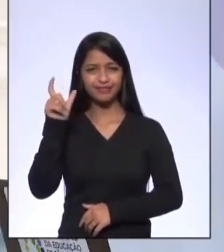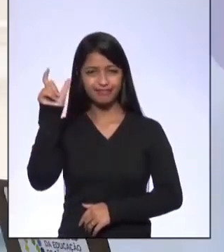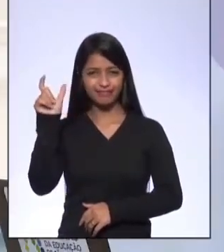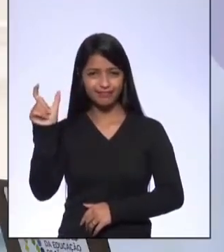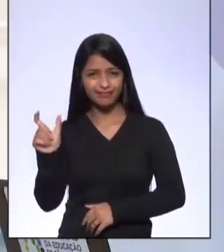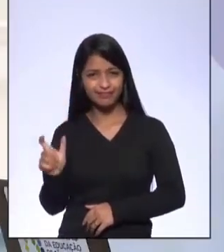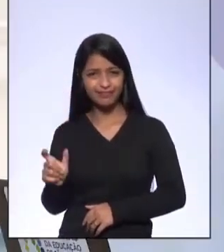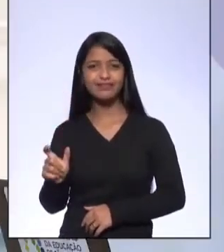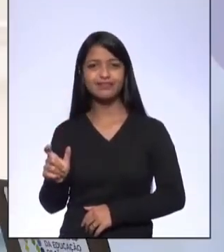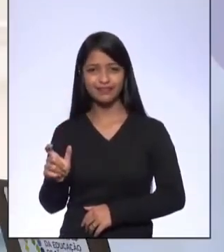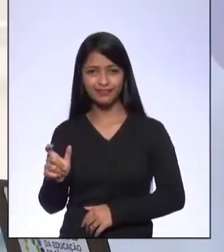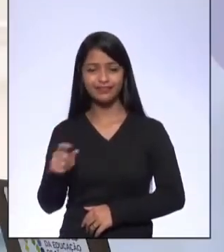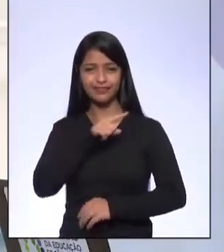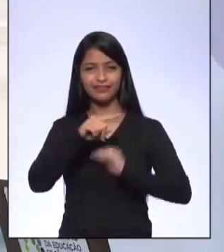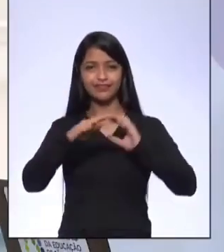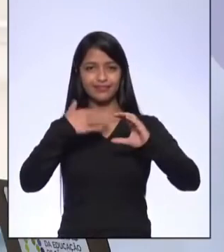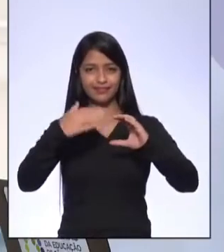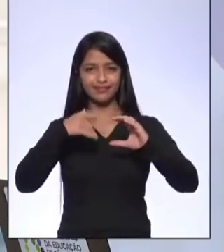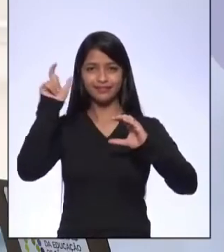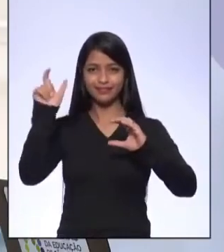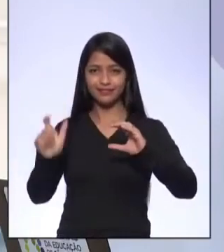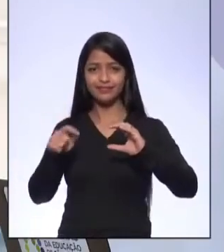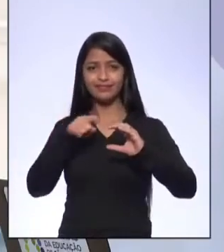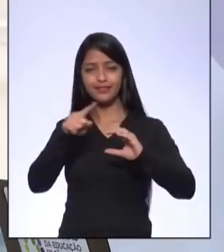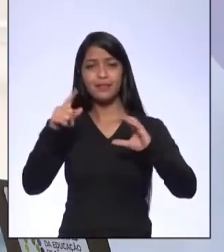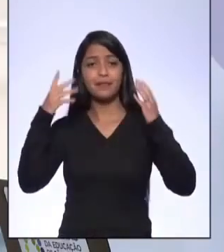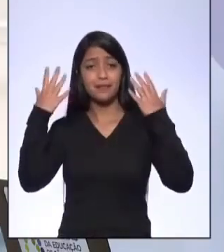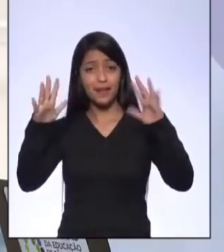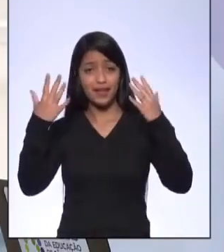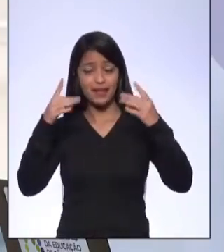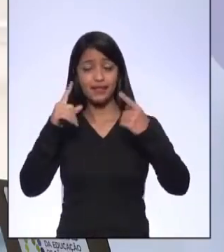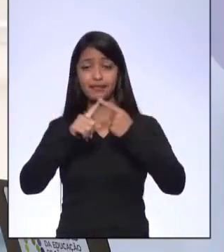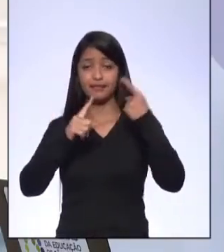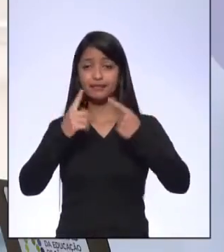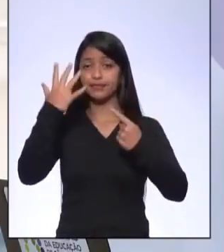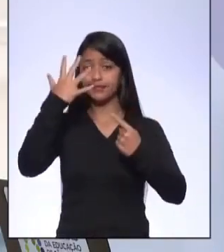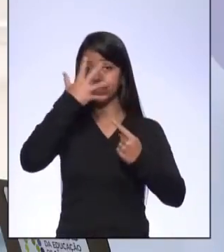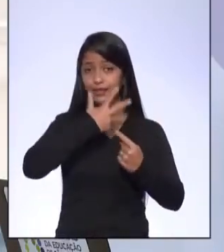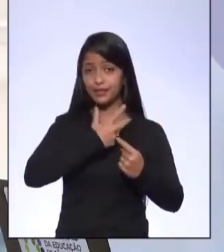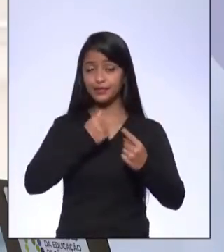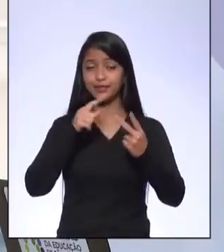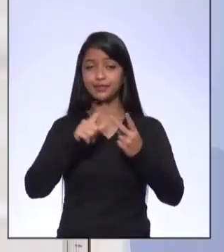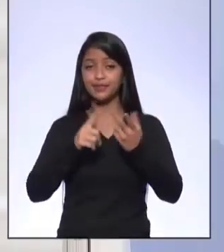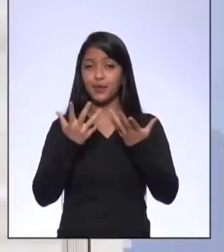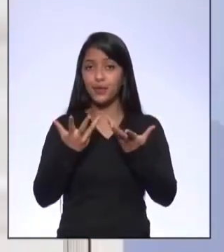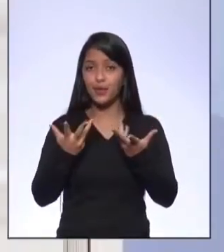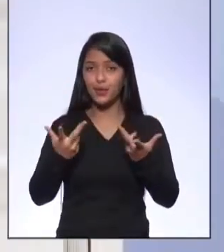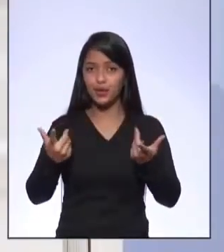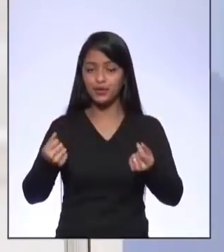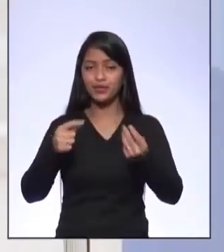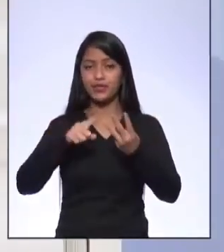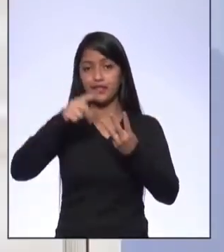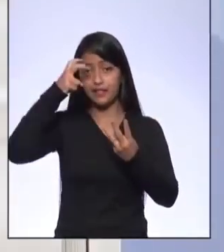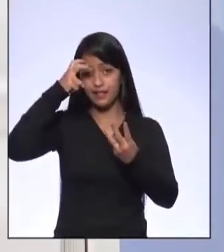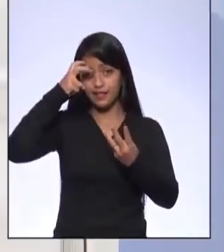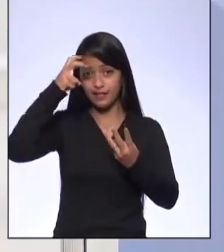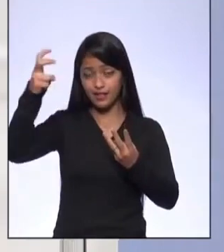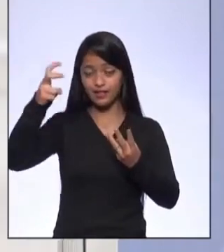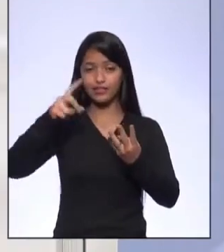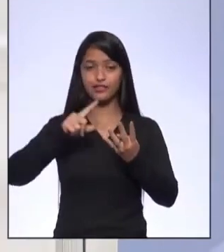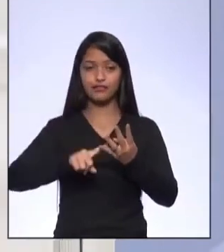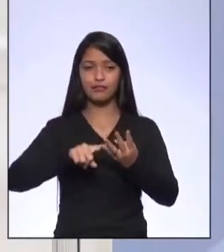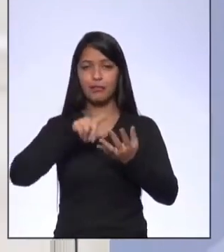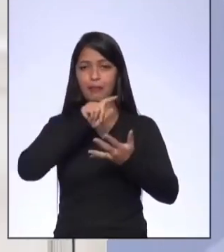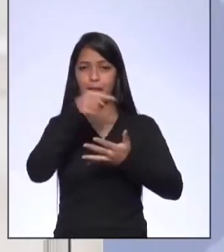falaram, muito bem, então vocês estão de parabéns, óbvio. Então, beautiful, wonderful, intelligent, great, nice, smart.